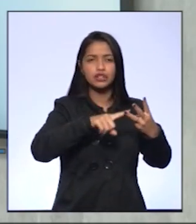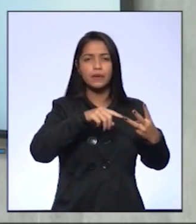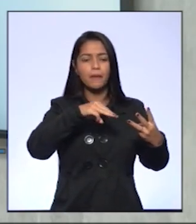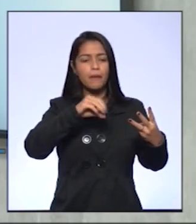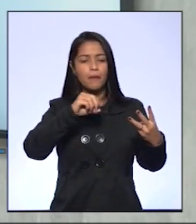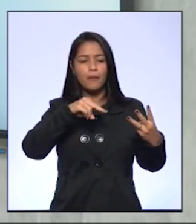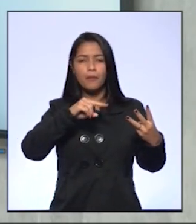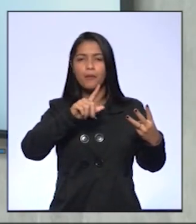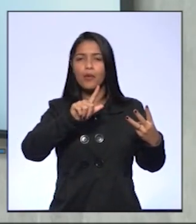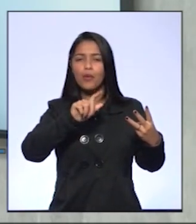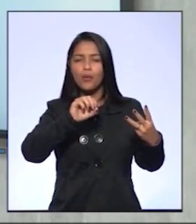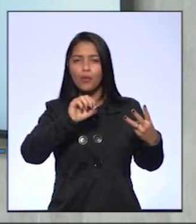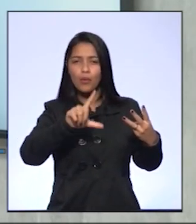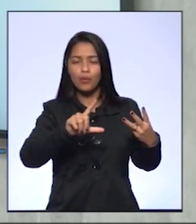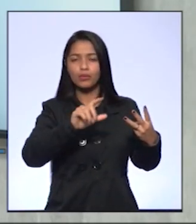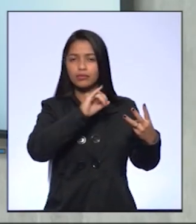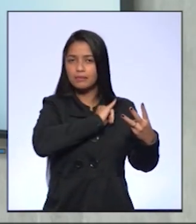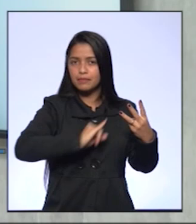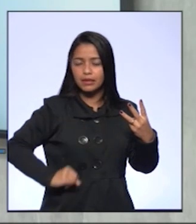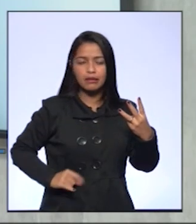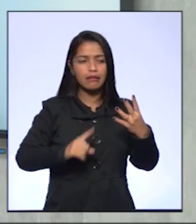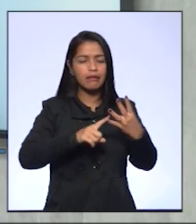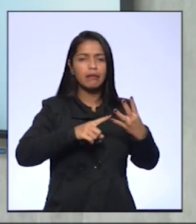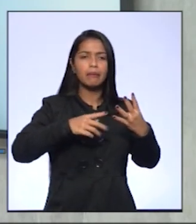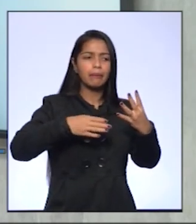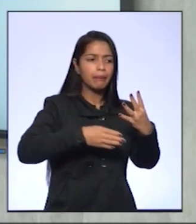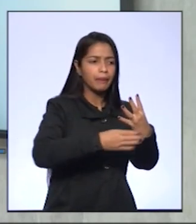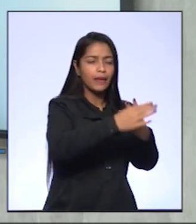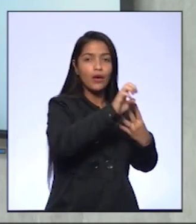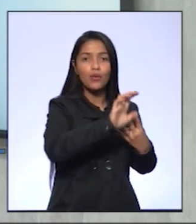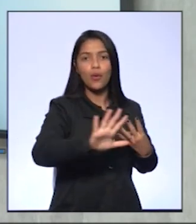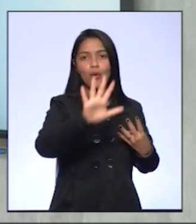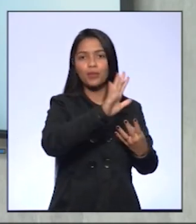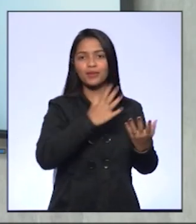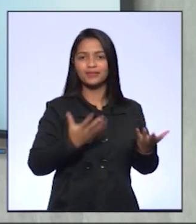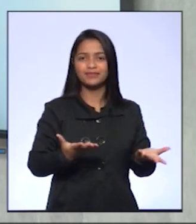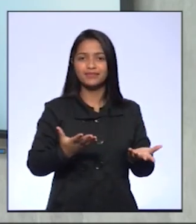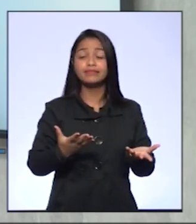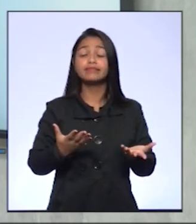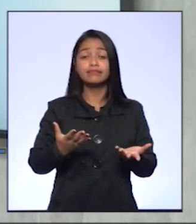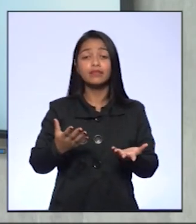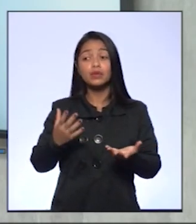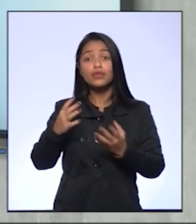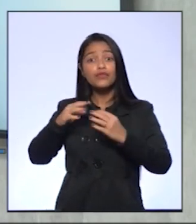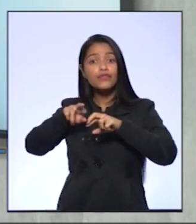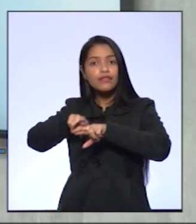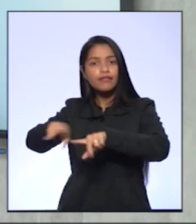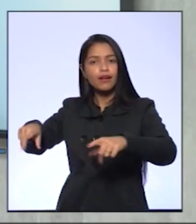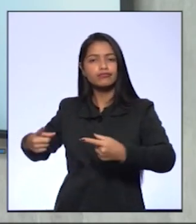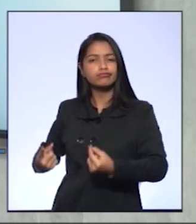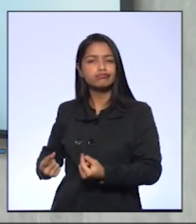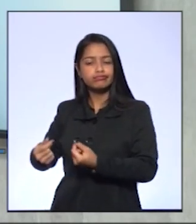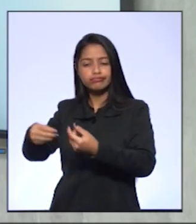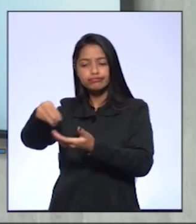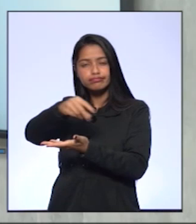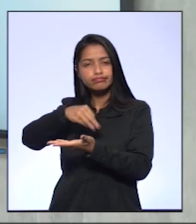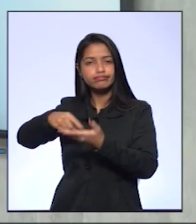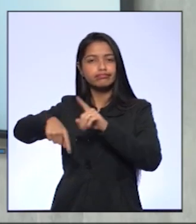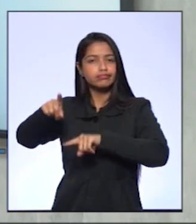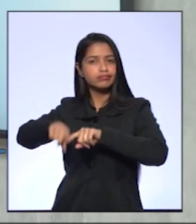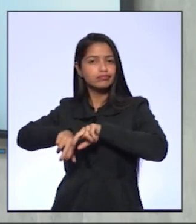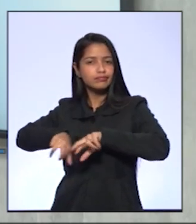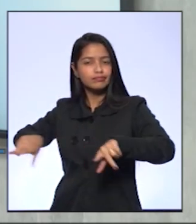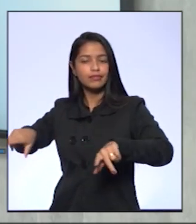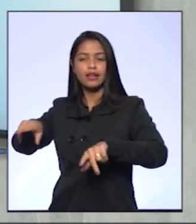na Europa. Produtos orientais passam a entrar dentro da Europa nesse período. E isso faz com que renasça o